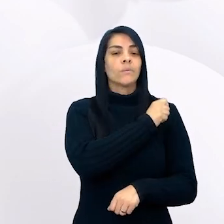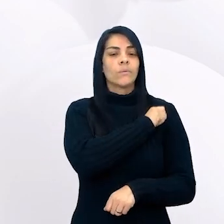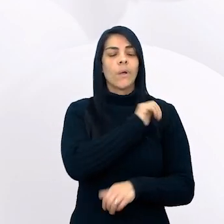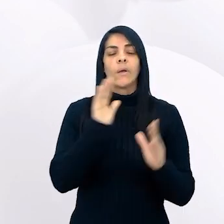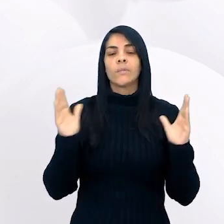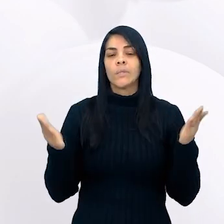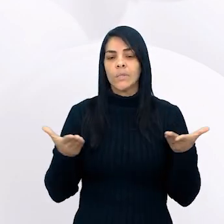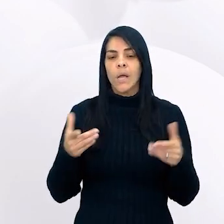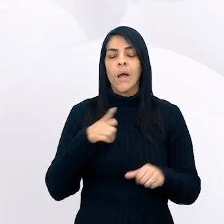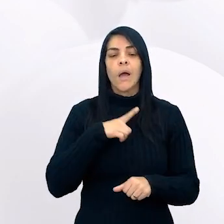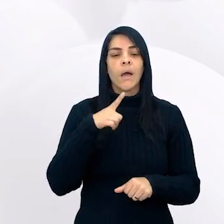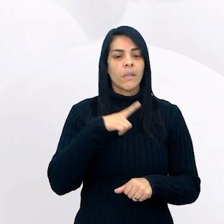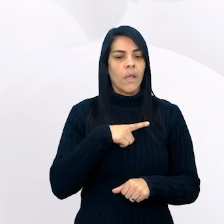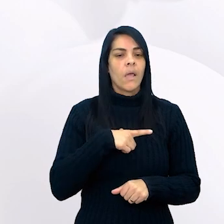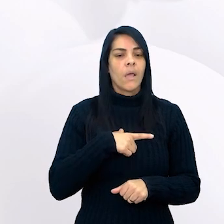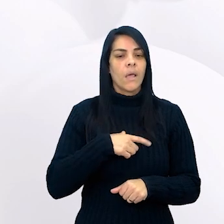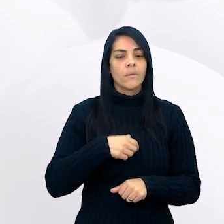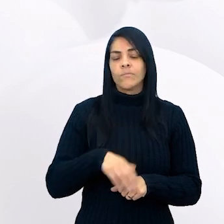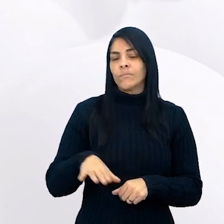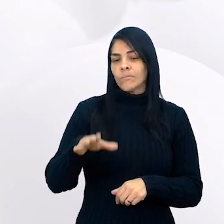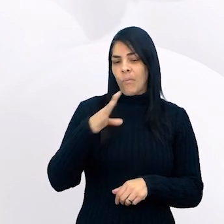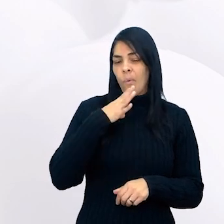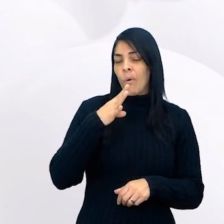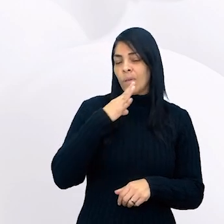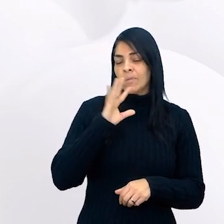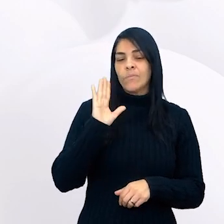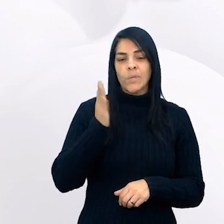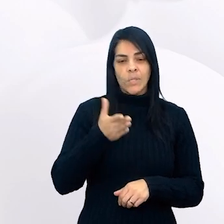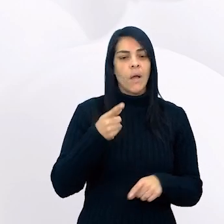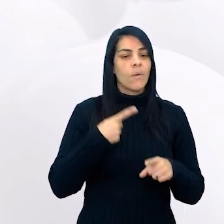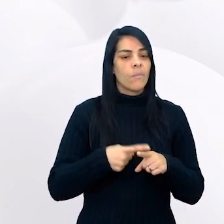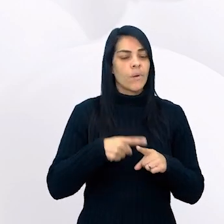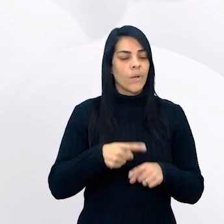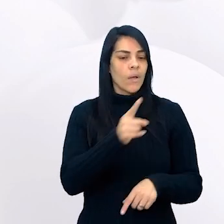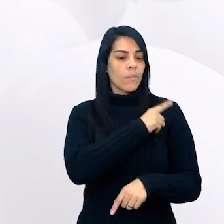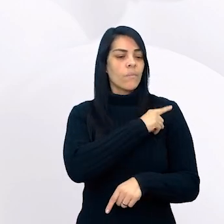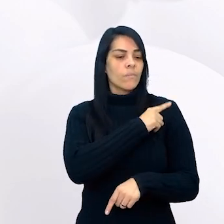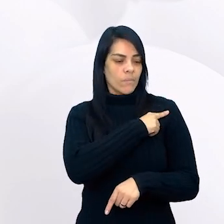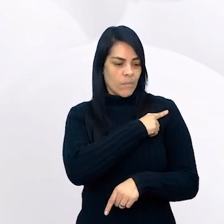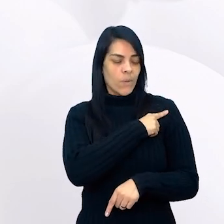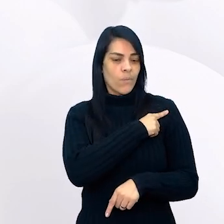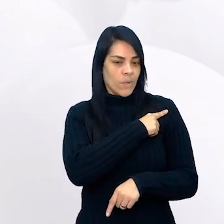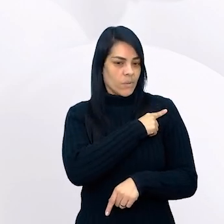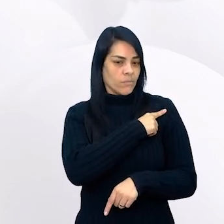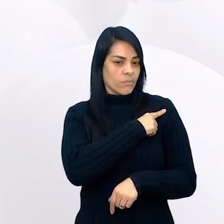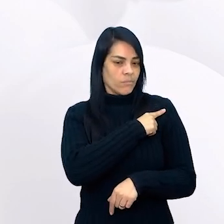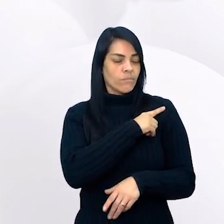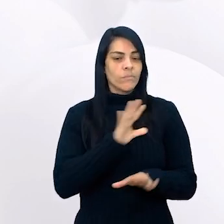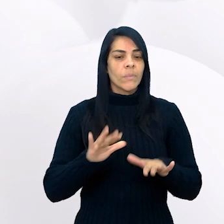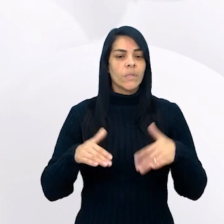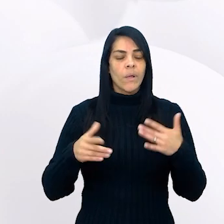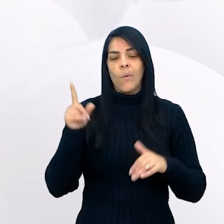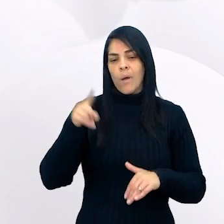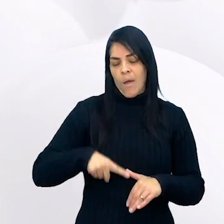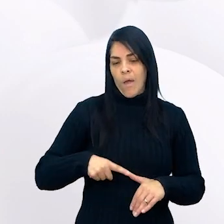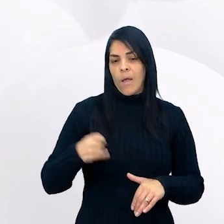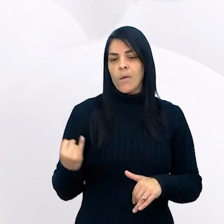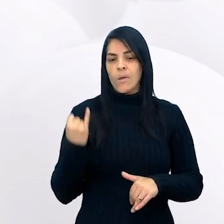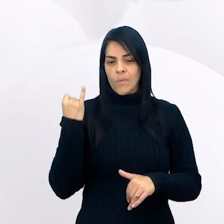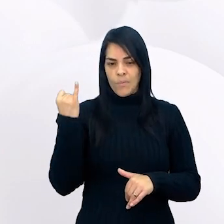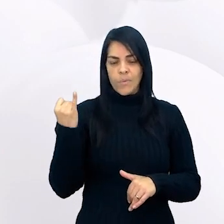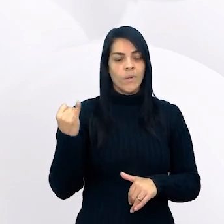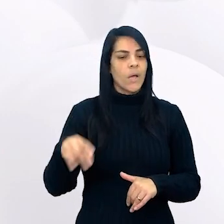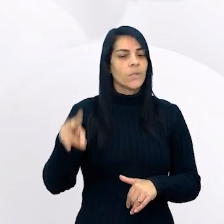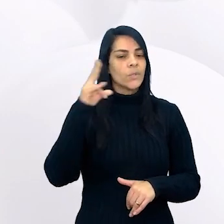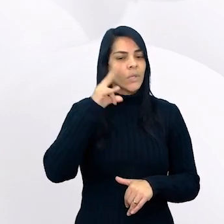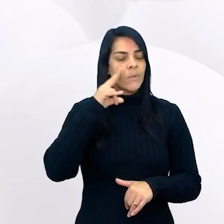já têm um conhecimento disso, né? Eles estão no primeiro ano do ensino médio e é muito importante retomar isso,